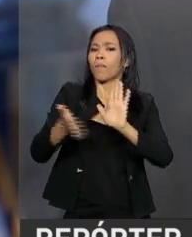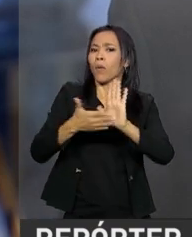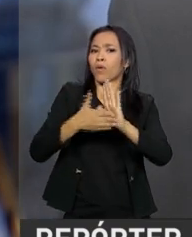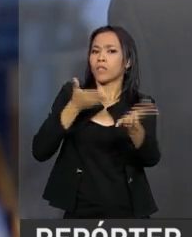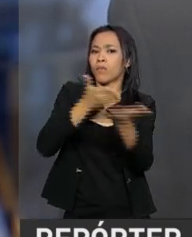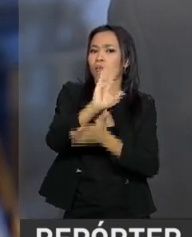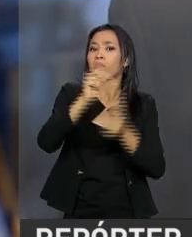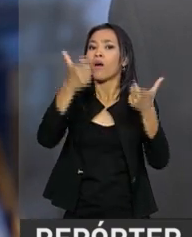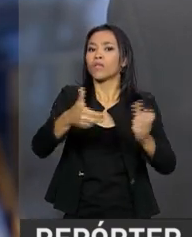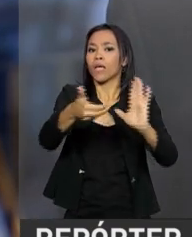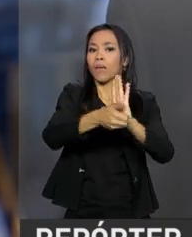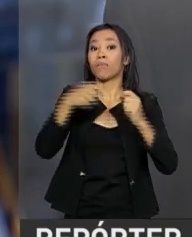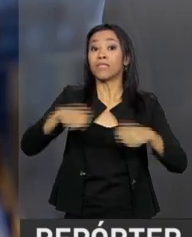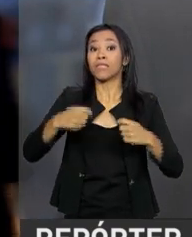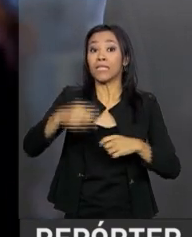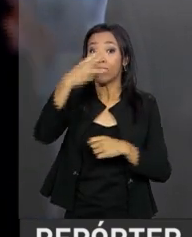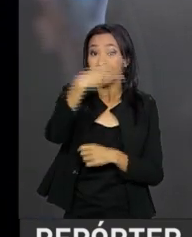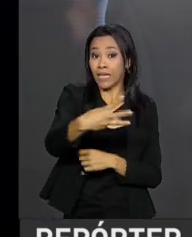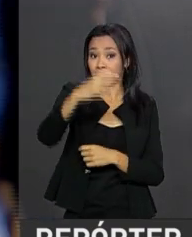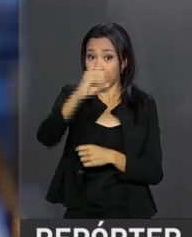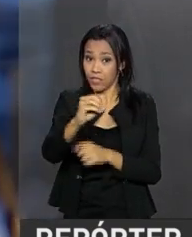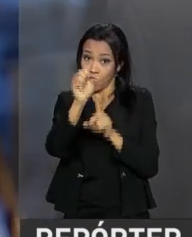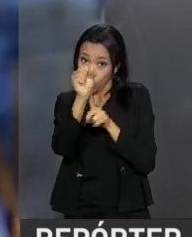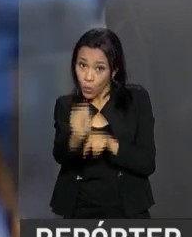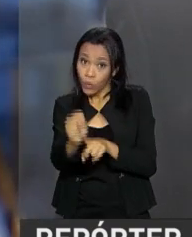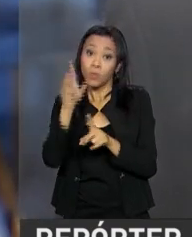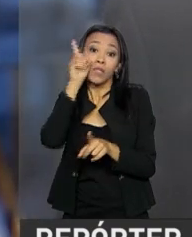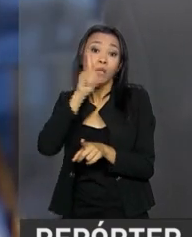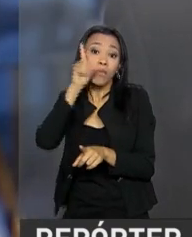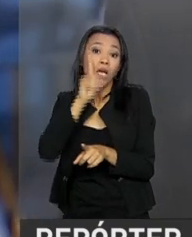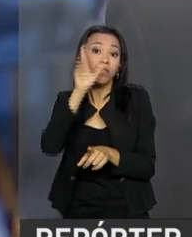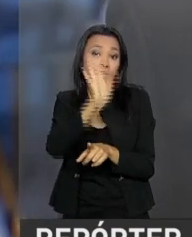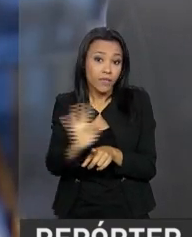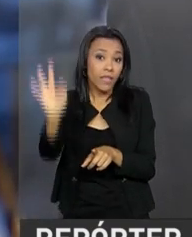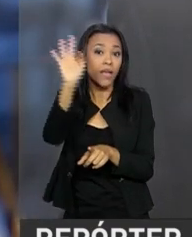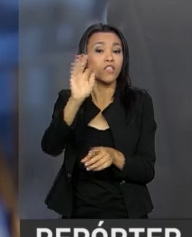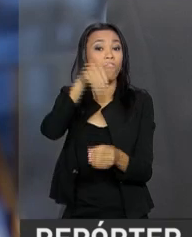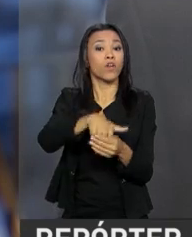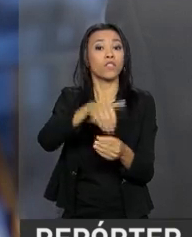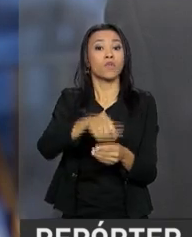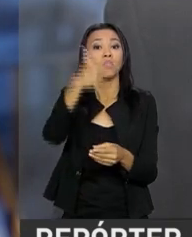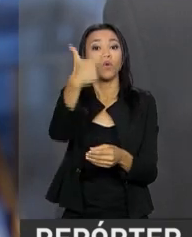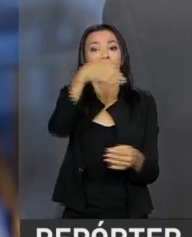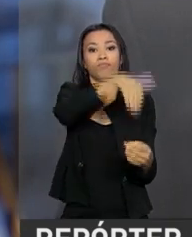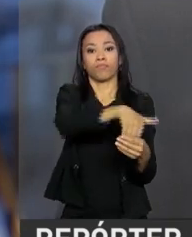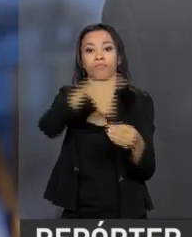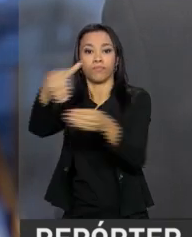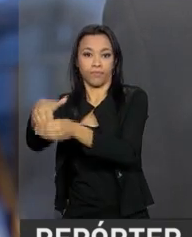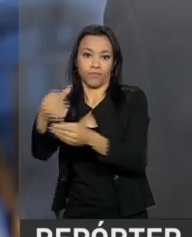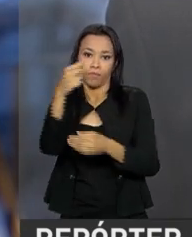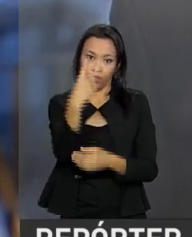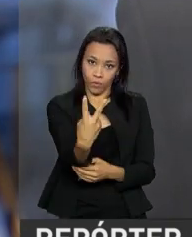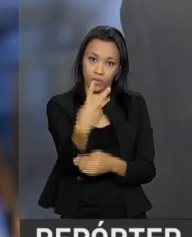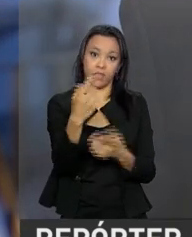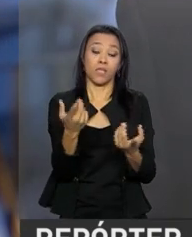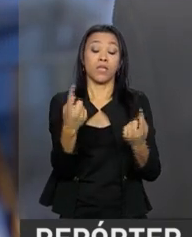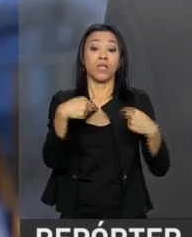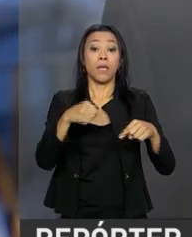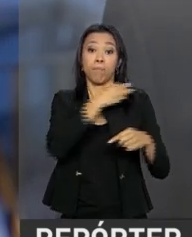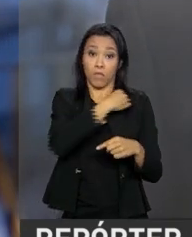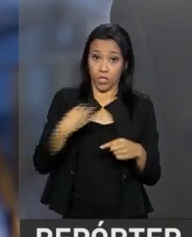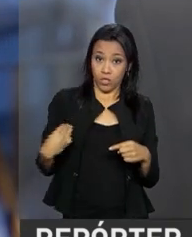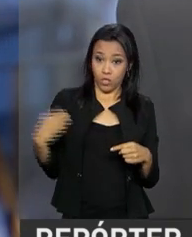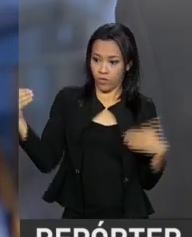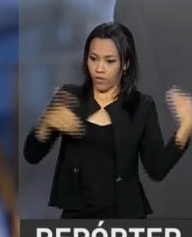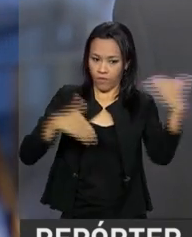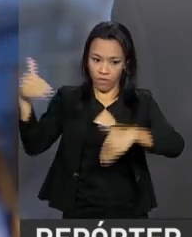necessário o apoio de ao menos 308 deputados federais em votação em dois turnos. Ministros que participaram do jantar aqui no